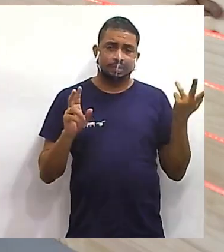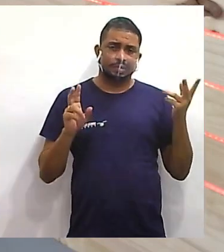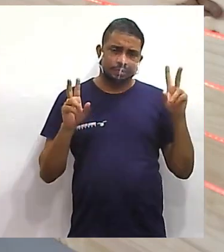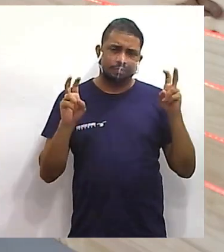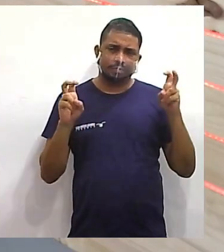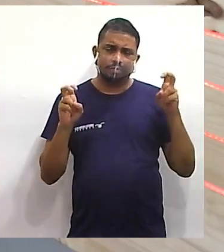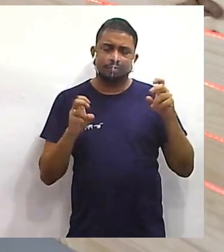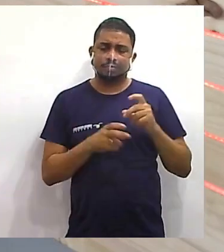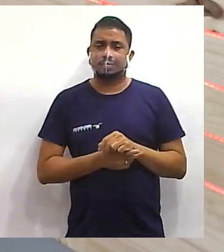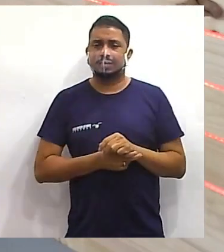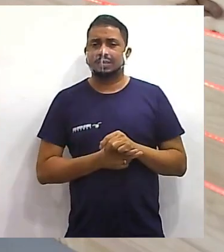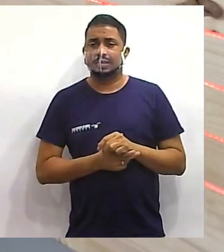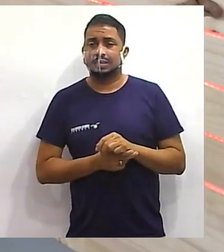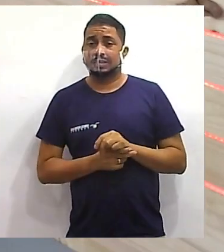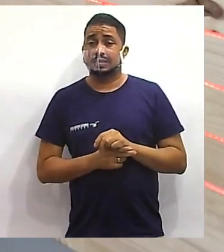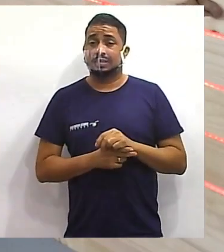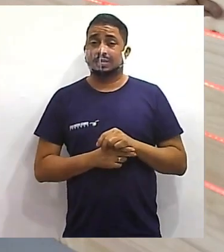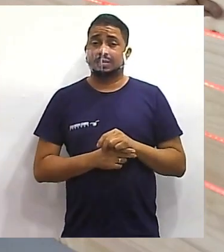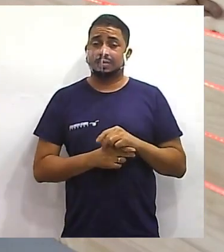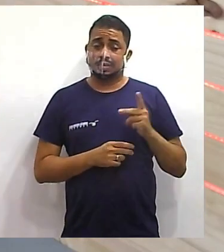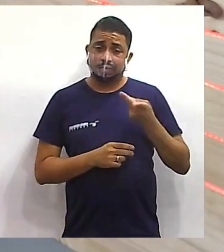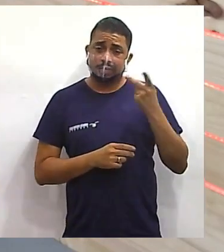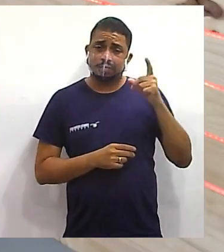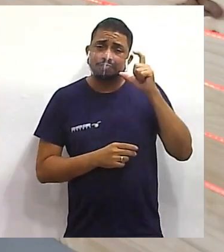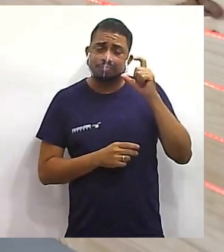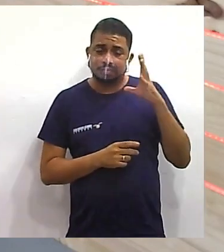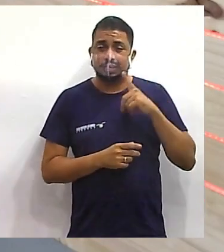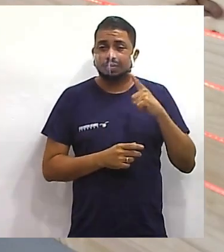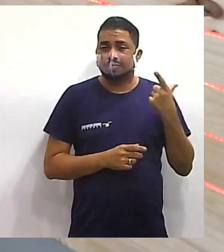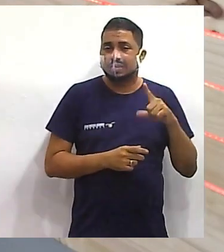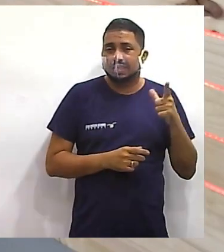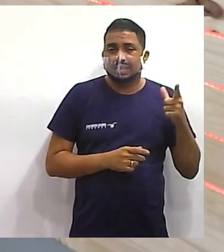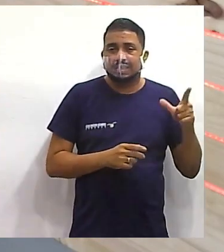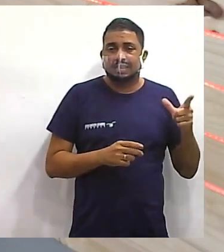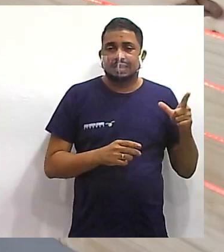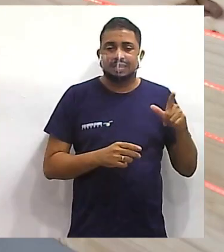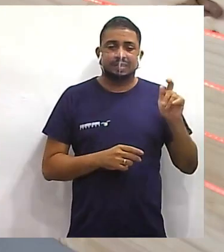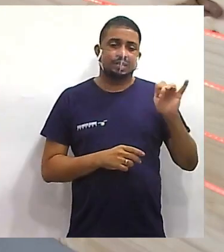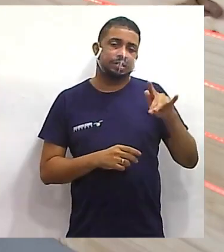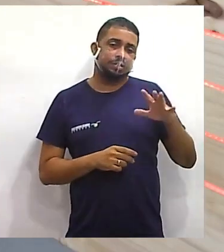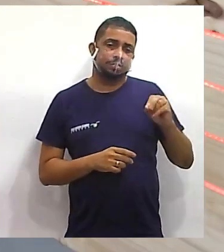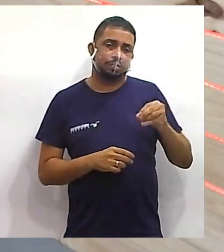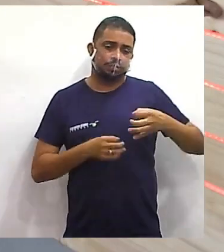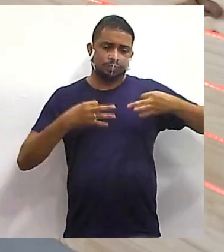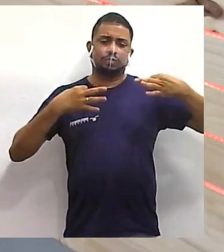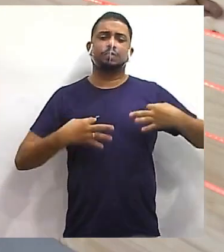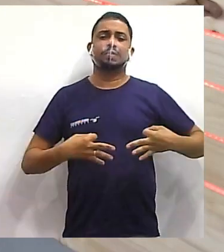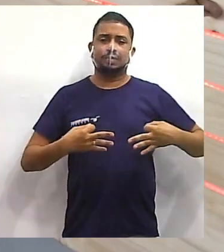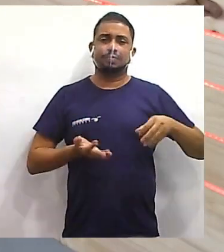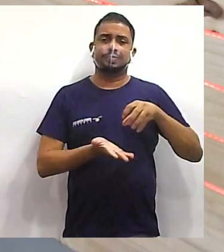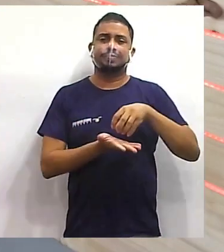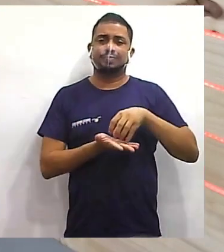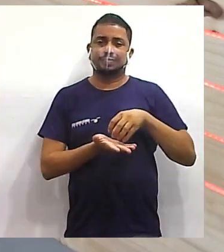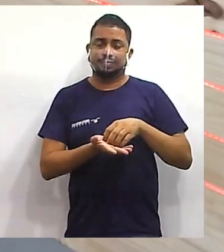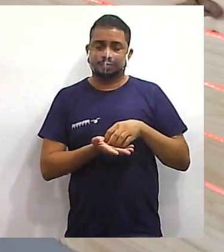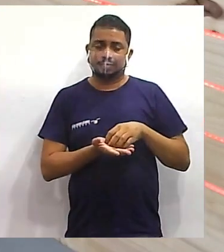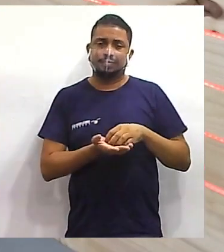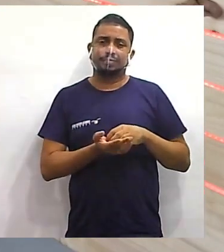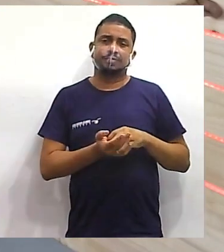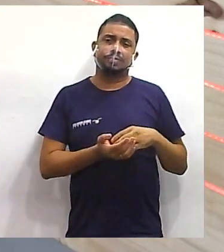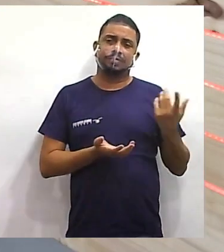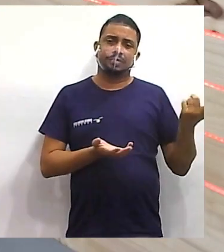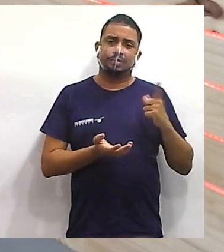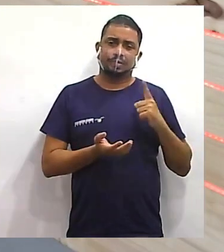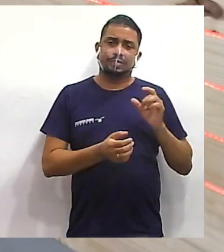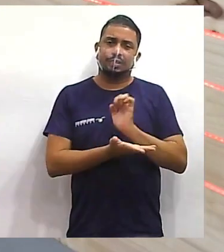muitas escolas não existe o Grêmio como formal, né? Como órgão formal, né, com estatuto, com